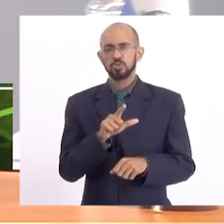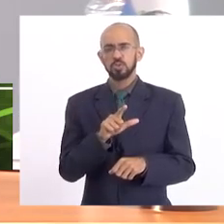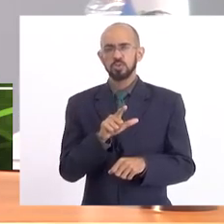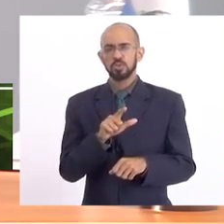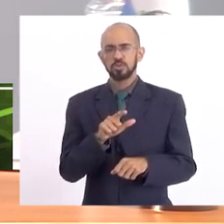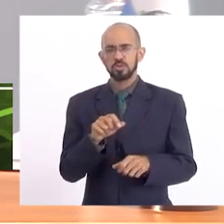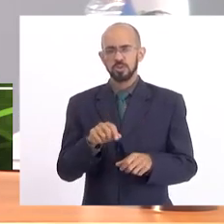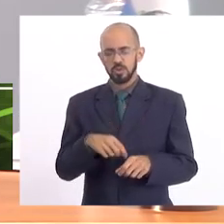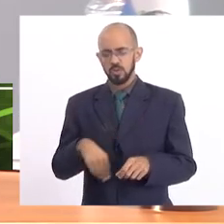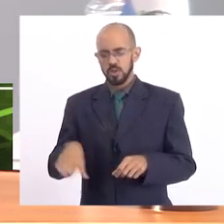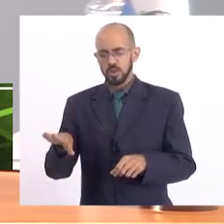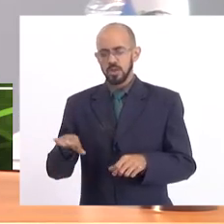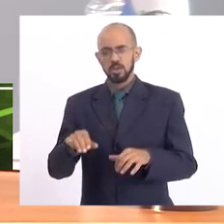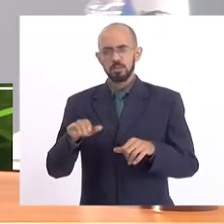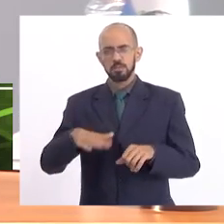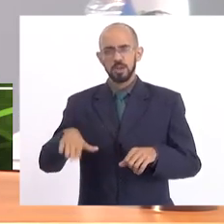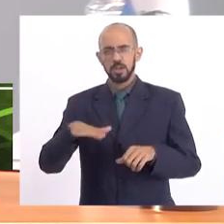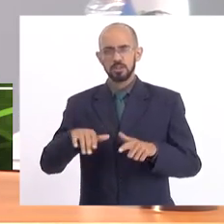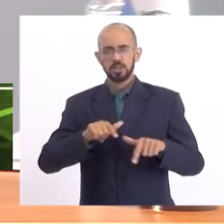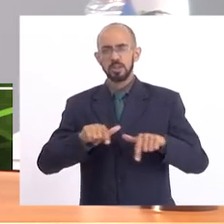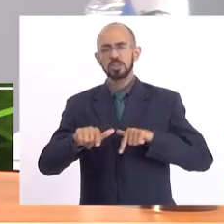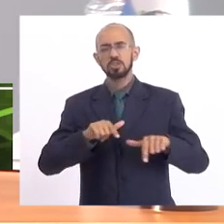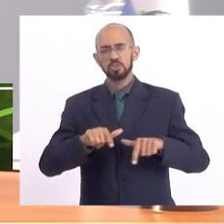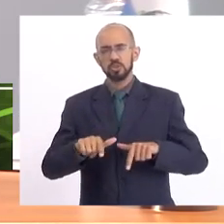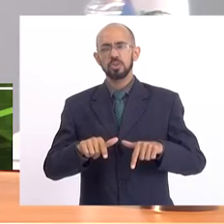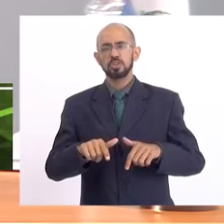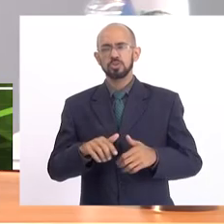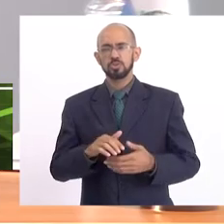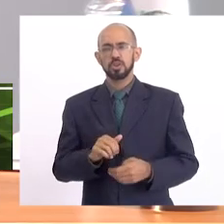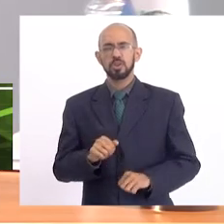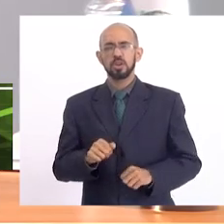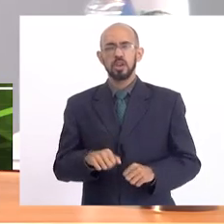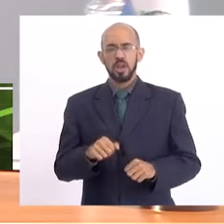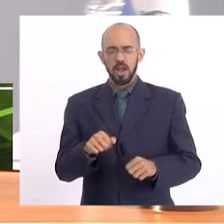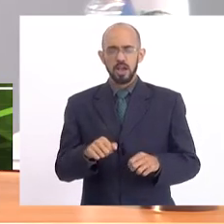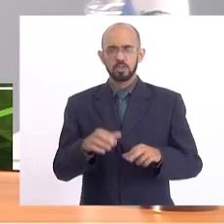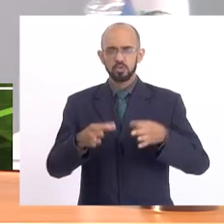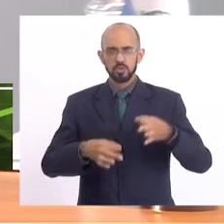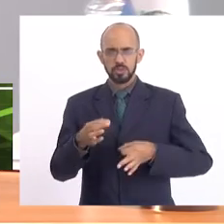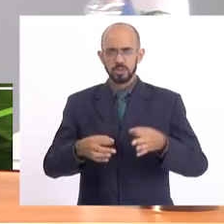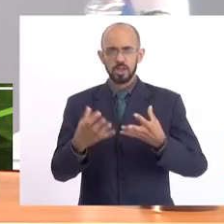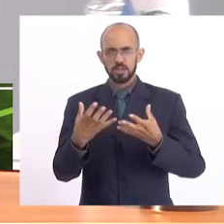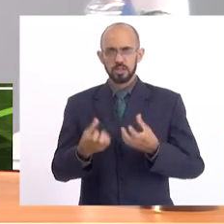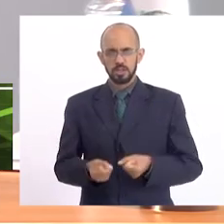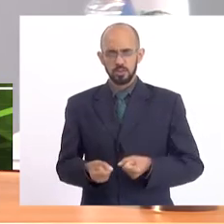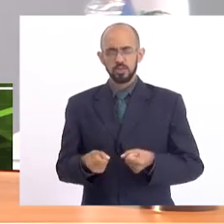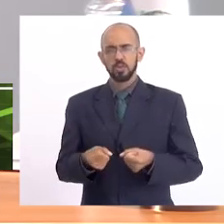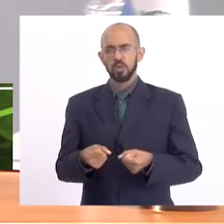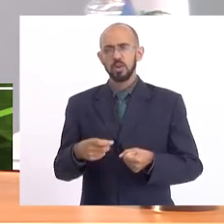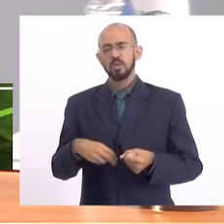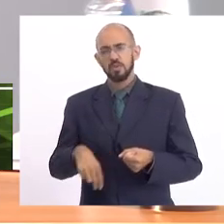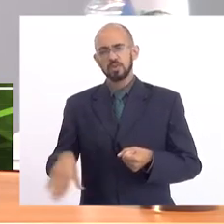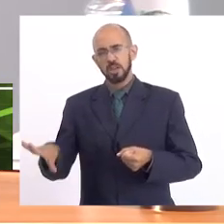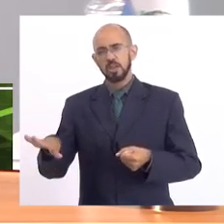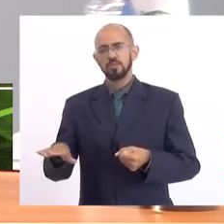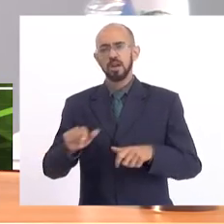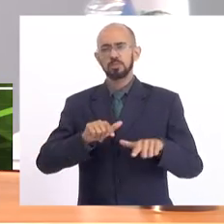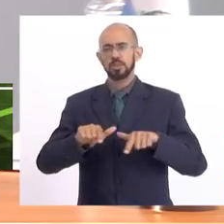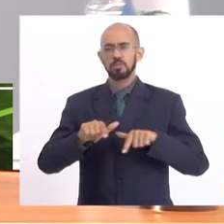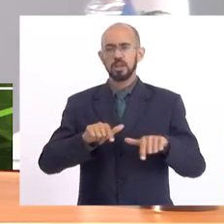deu liberdade assistida para esses garotos e eles estão sendo encaminhados para trabalhar